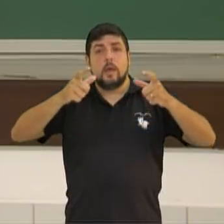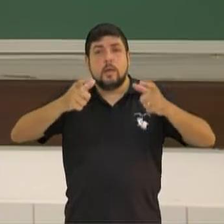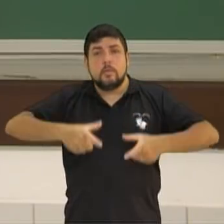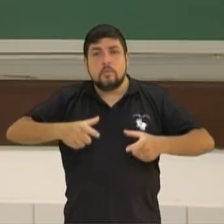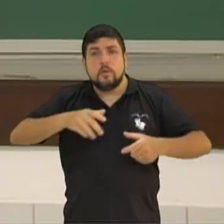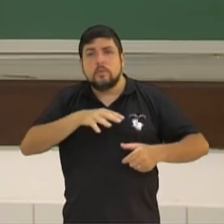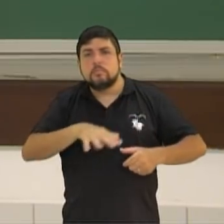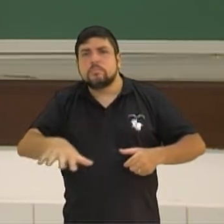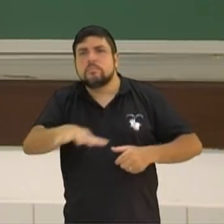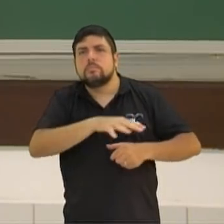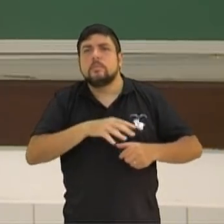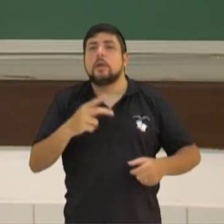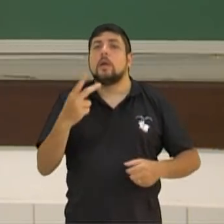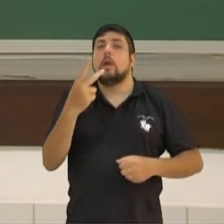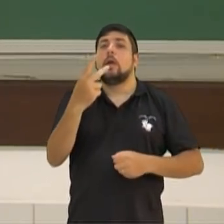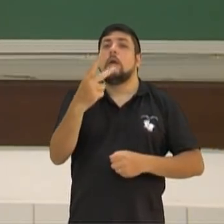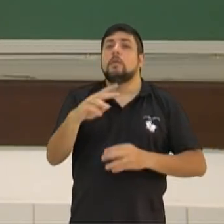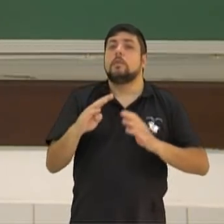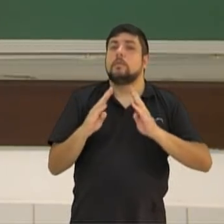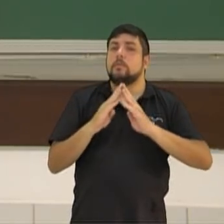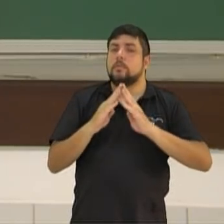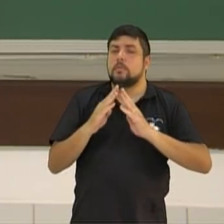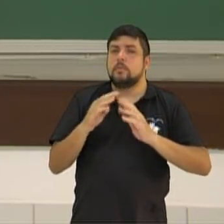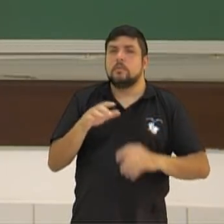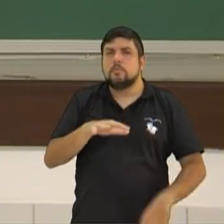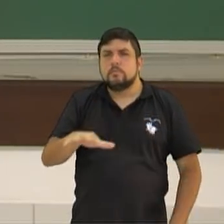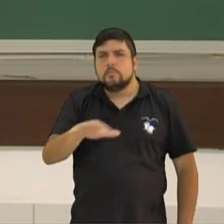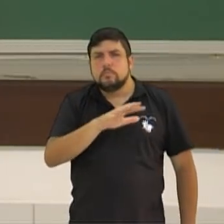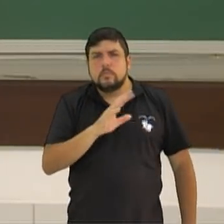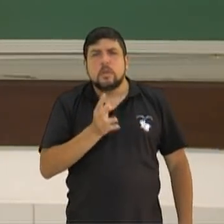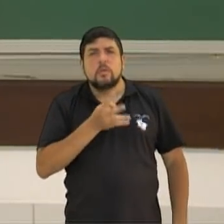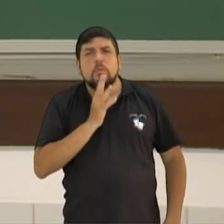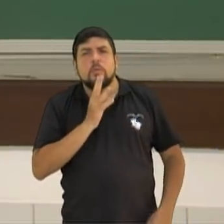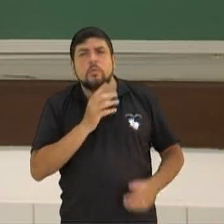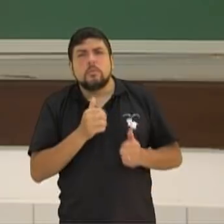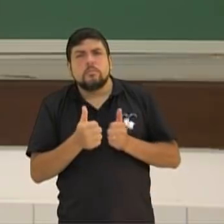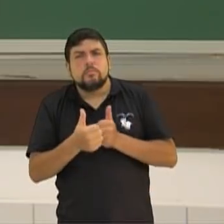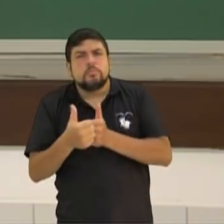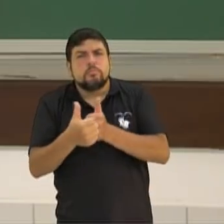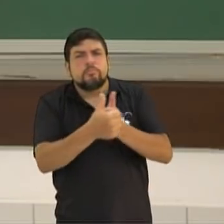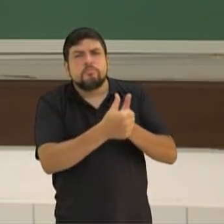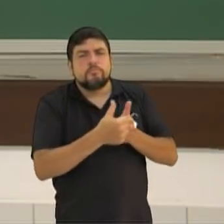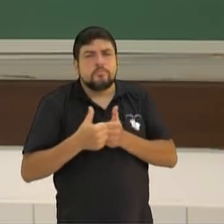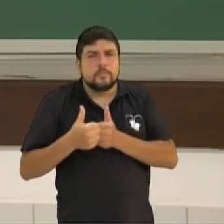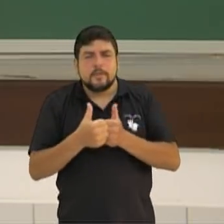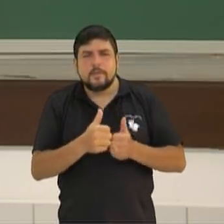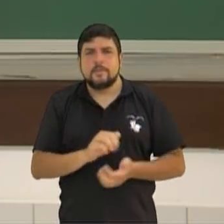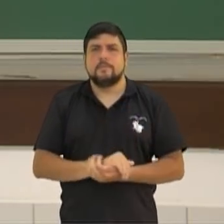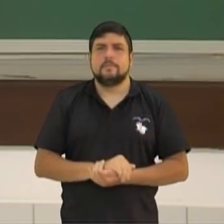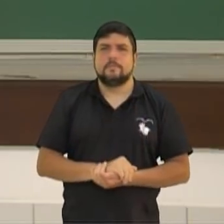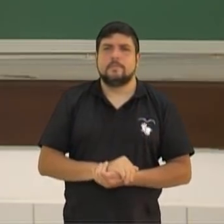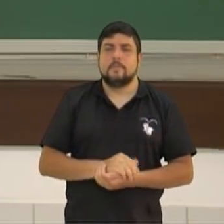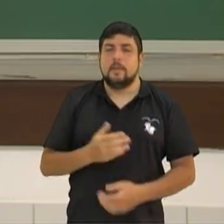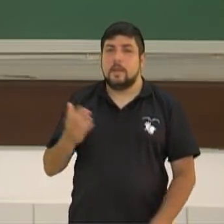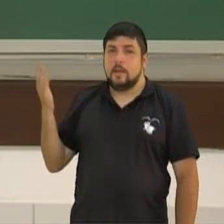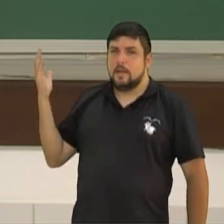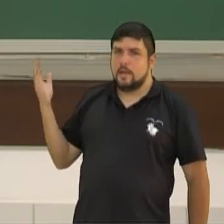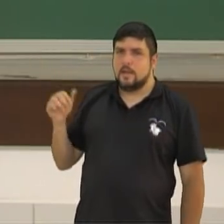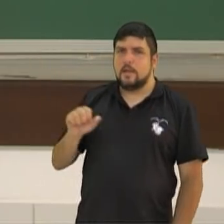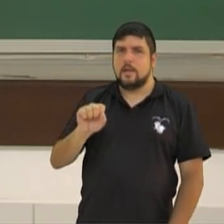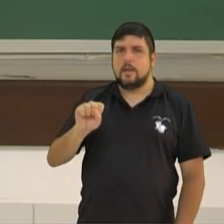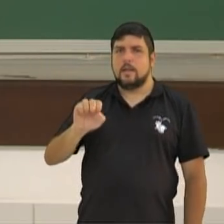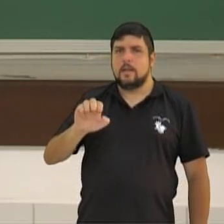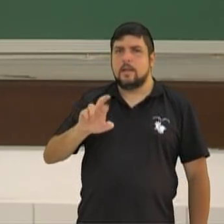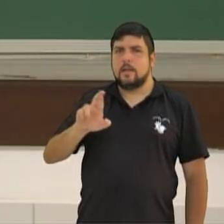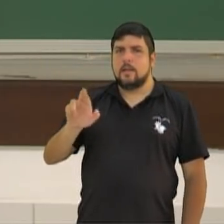lugares onde você mora e conhecer as trilhas que existem perto de você, tá bom? Aqui eu trouxe a Serra da Graciosa porque eu